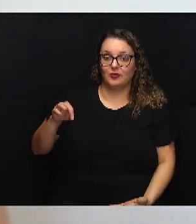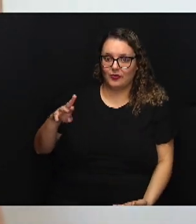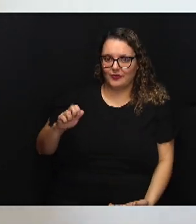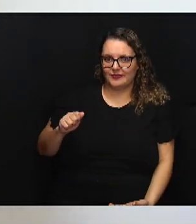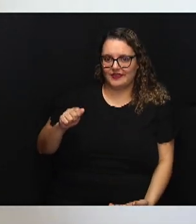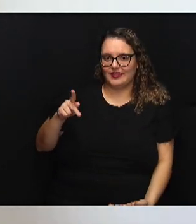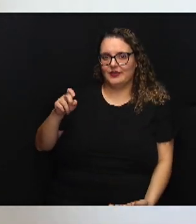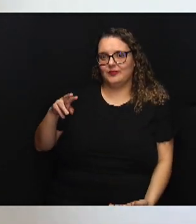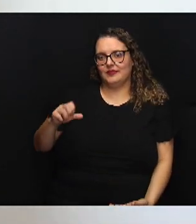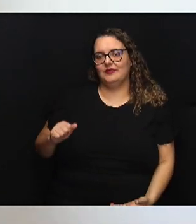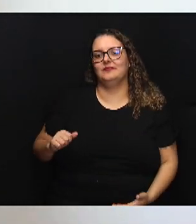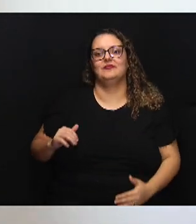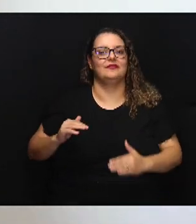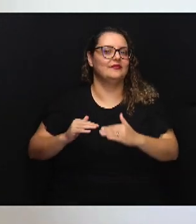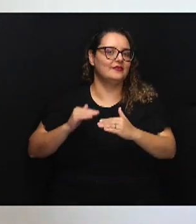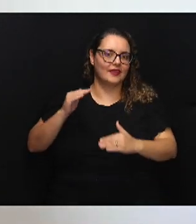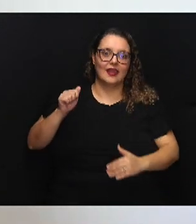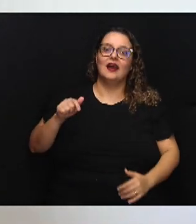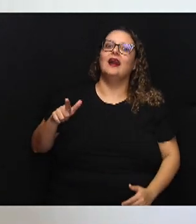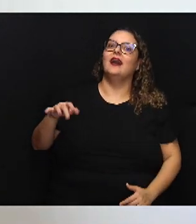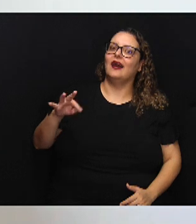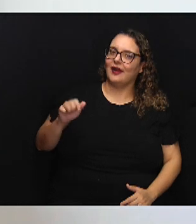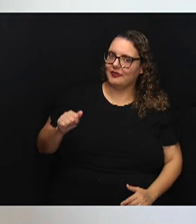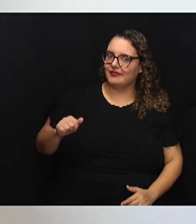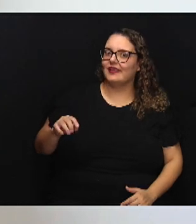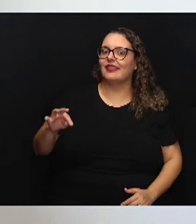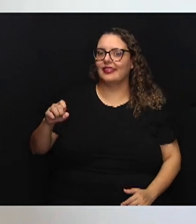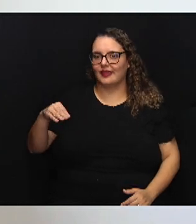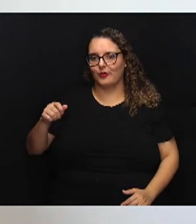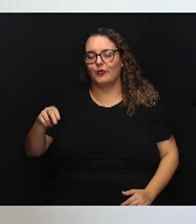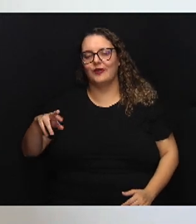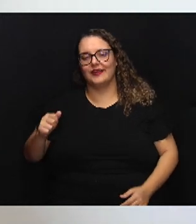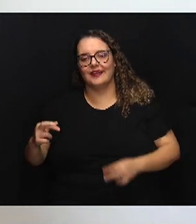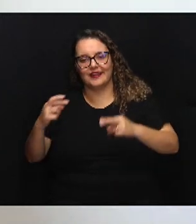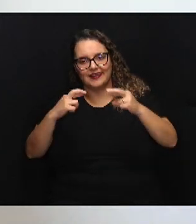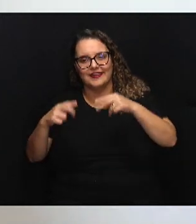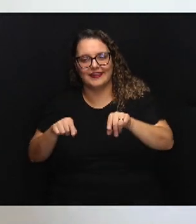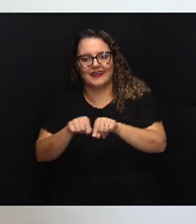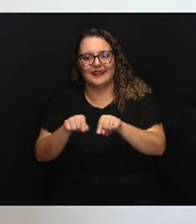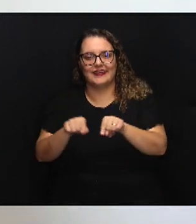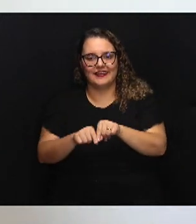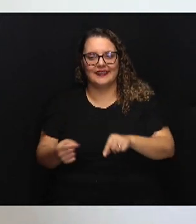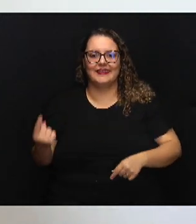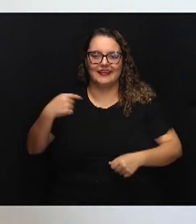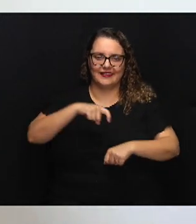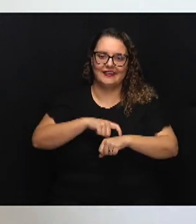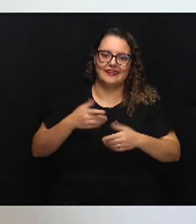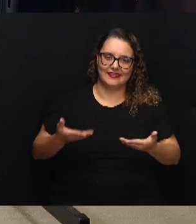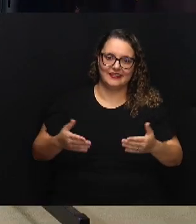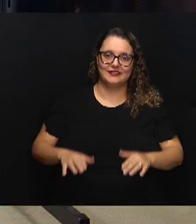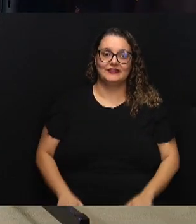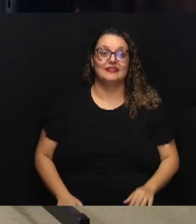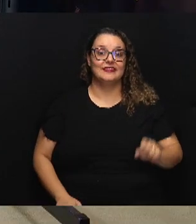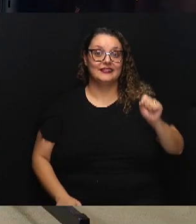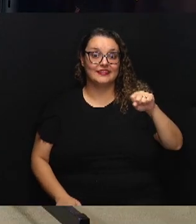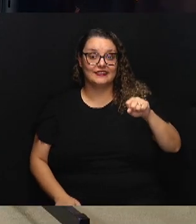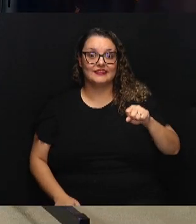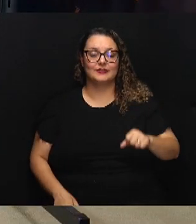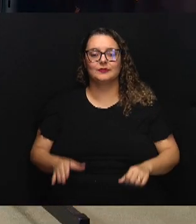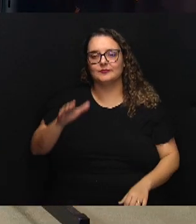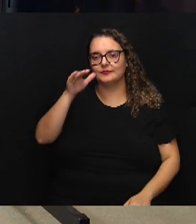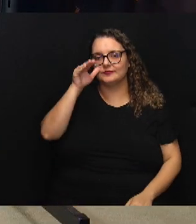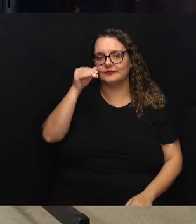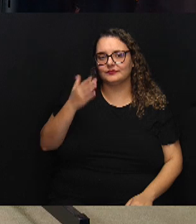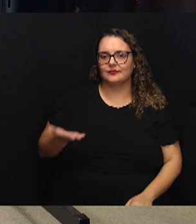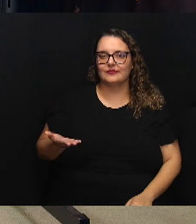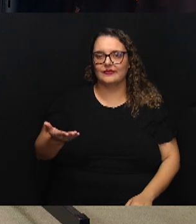é altíssima temporada. Então, cabe analisar aí também, vir para cá nessa época, né? Sim, agora uma curiosidade que